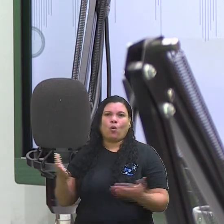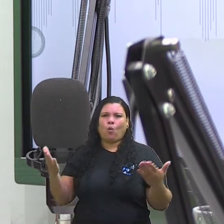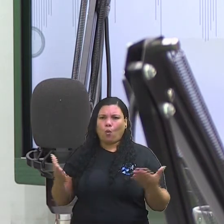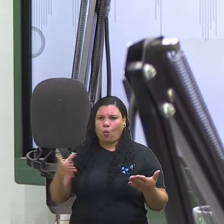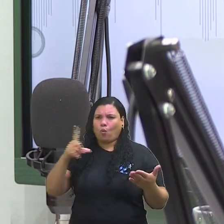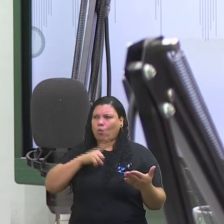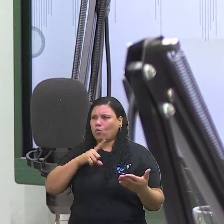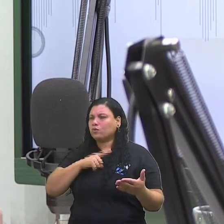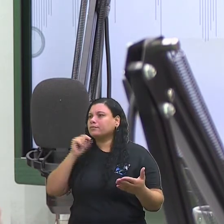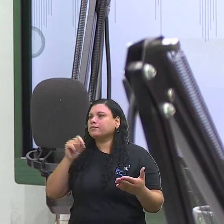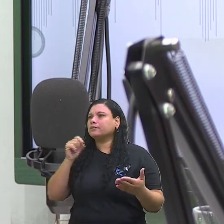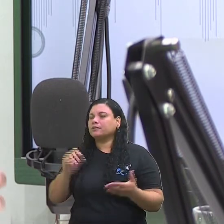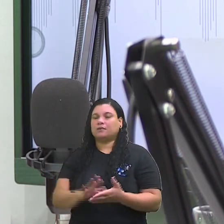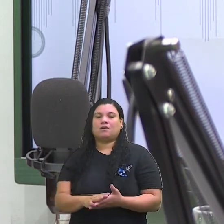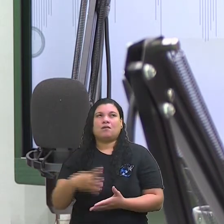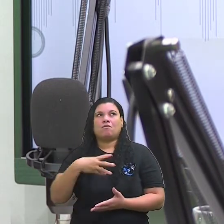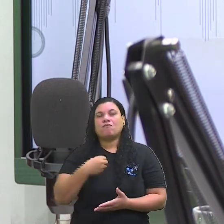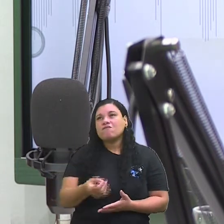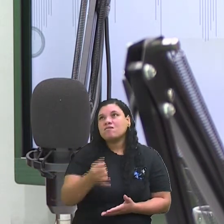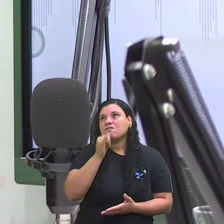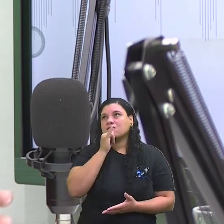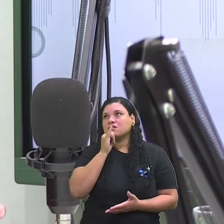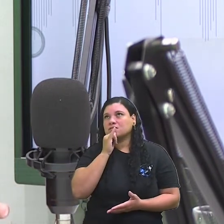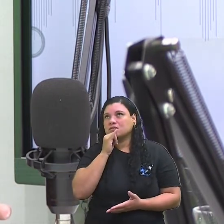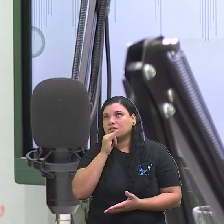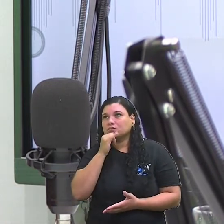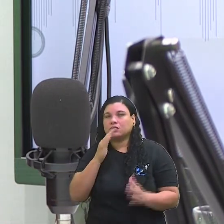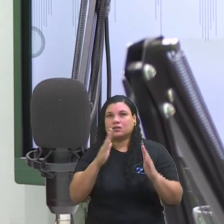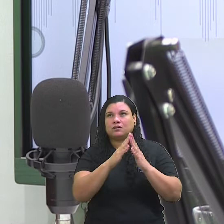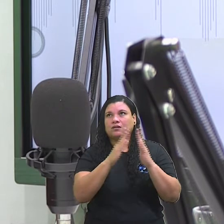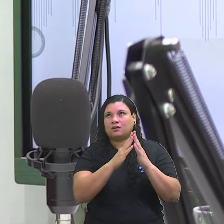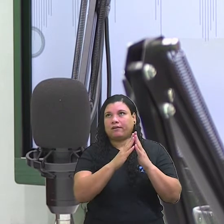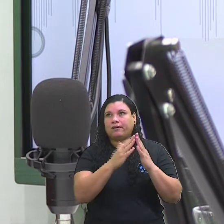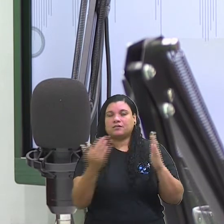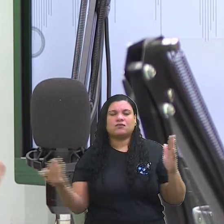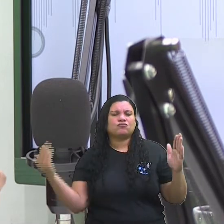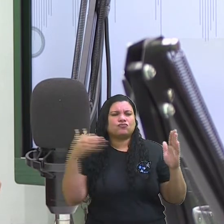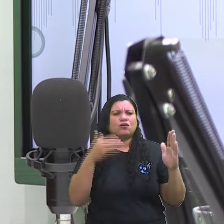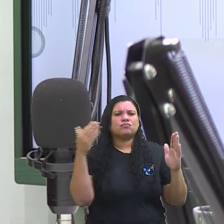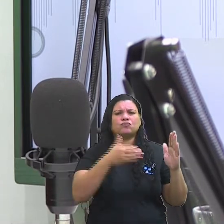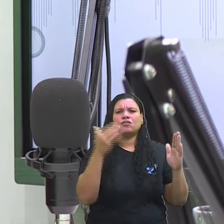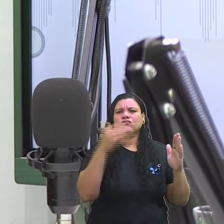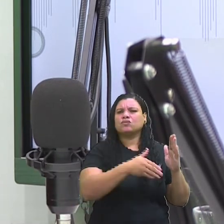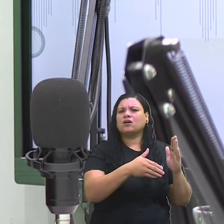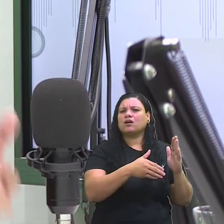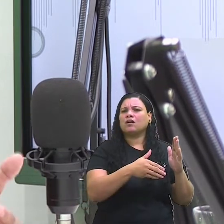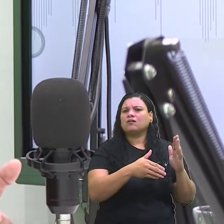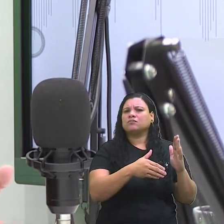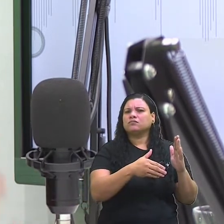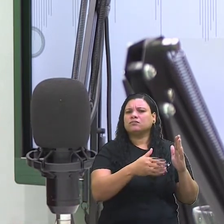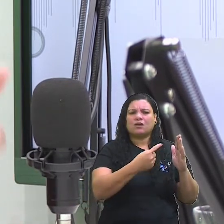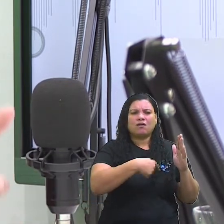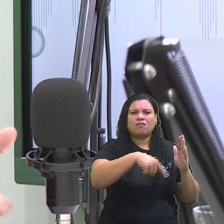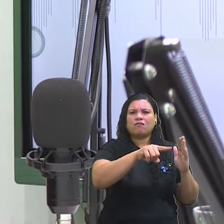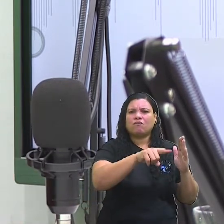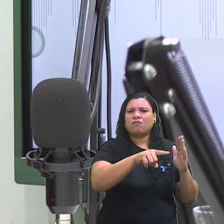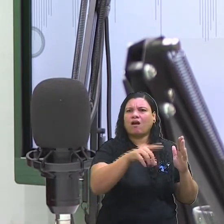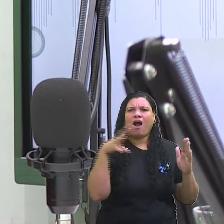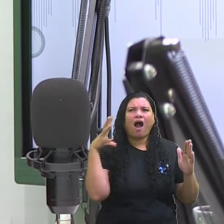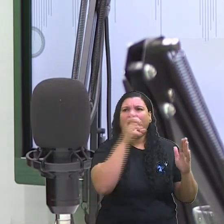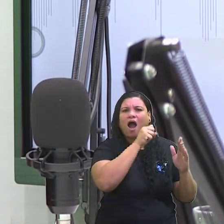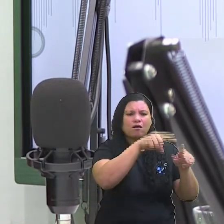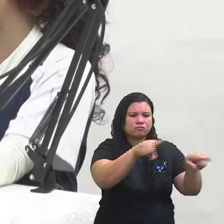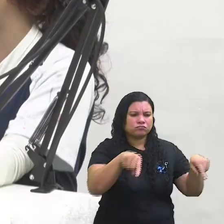ali dentro se trancam e nem sequer conversa mais com seus pais. A gente não está se vendo mais por causa das tecnologias. Isso é danoso.